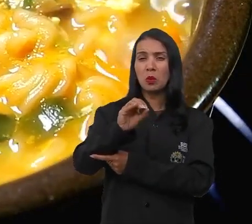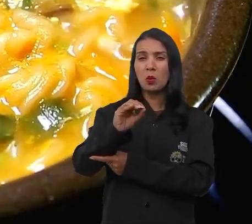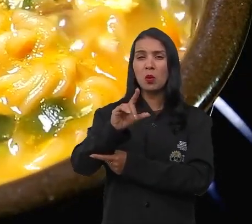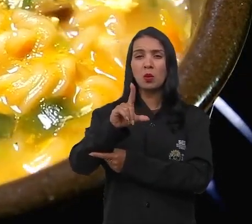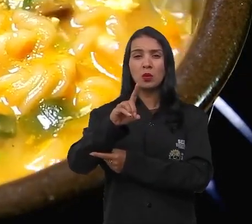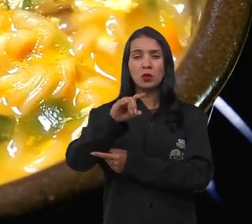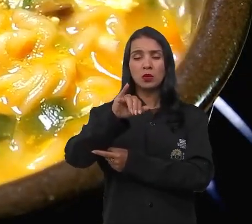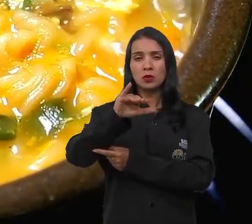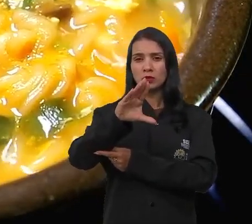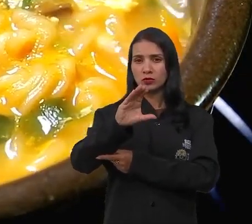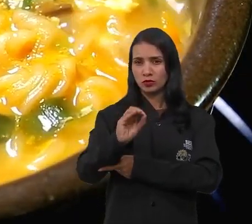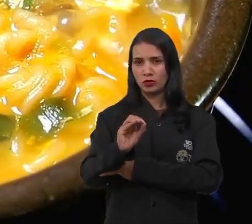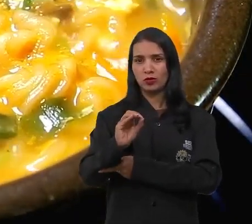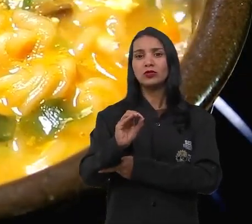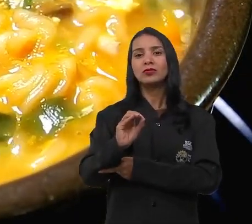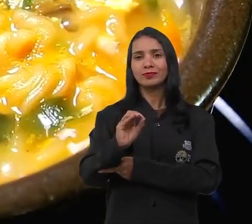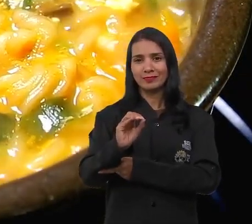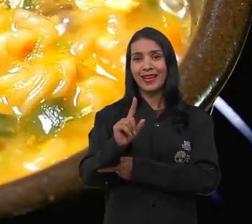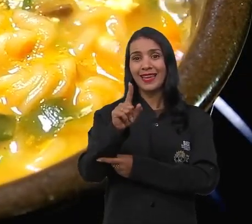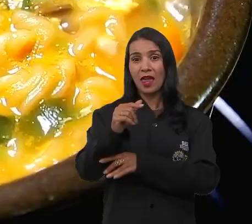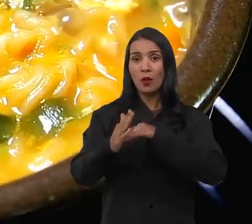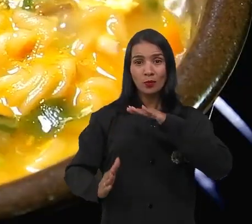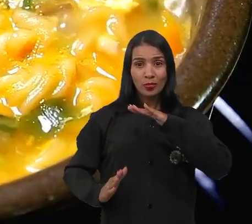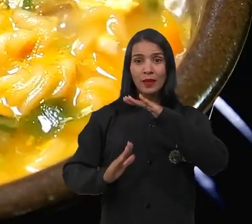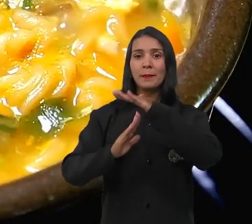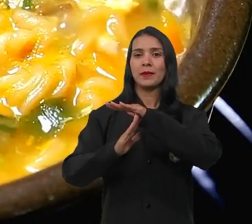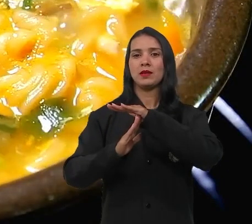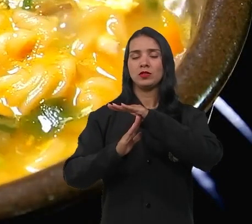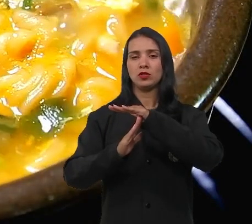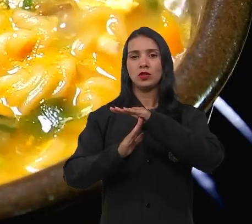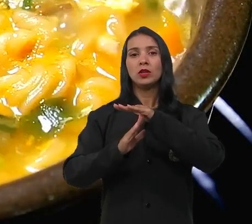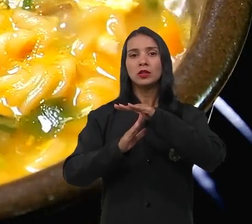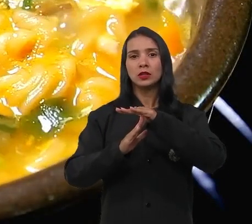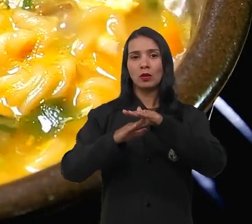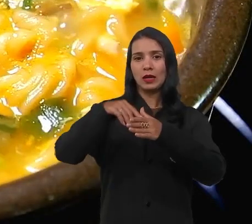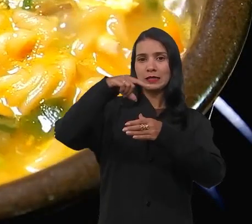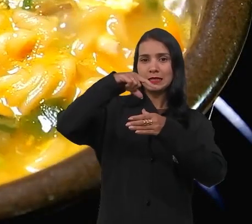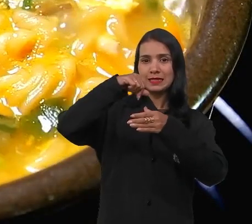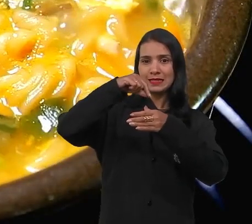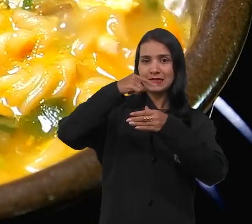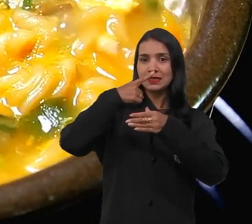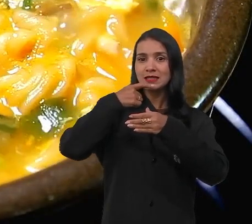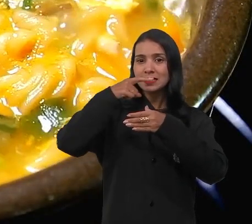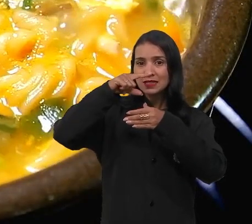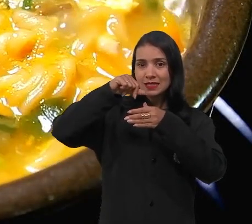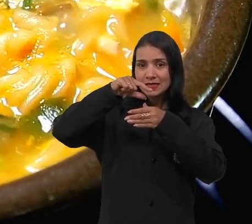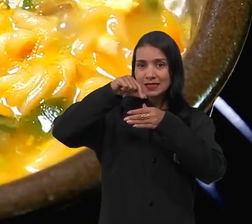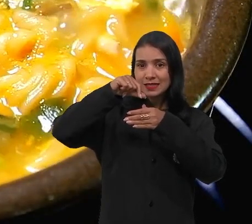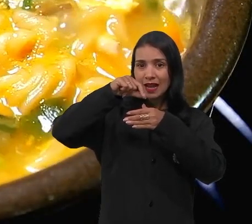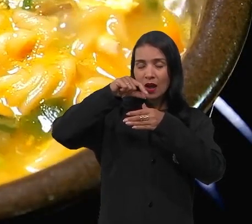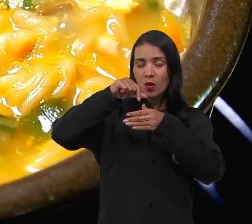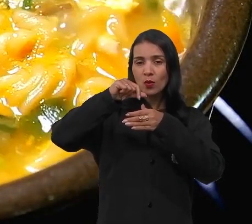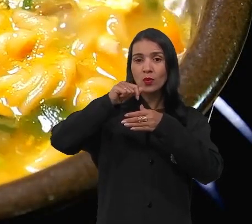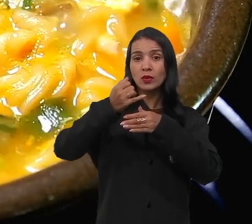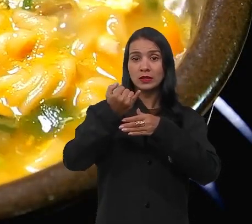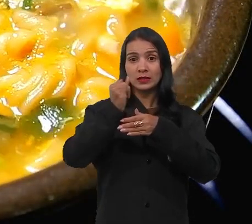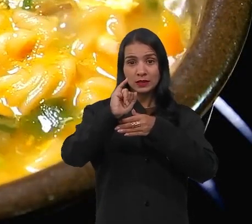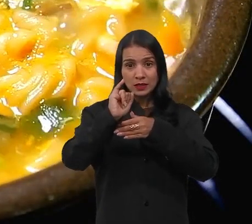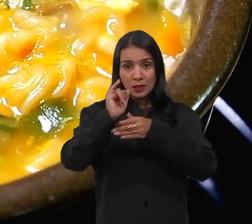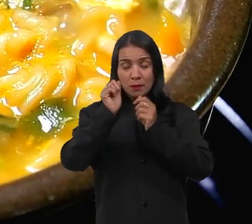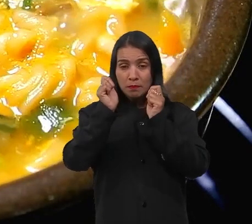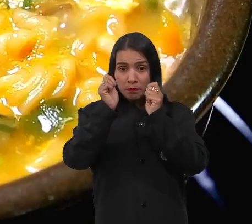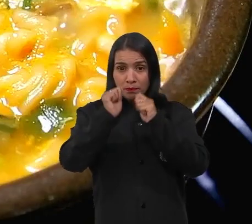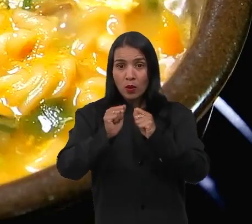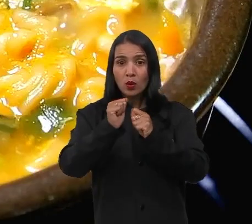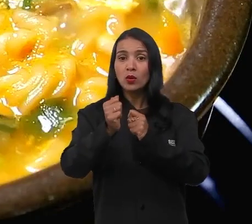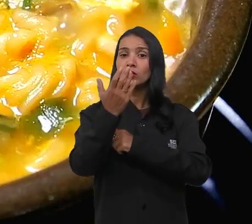metade do limite diário recomendado. Pensa, aquilo de sal que você tem, né, que você pode comer ali durante o dia,